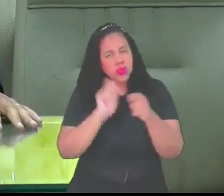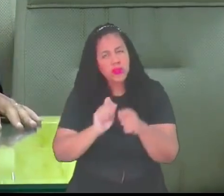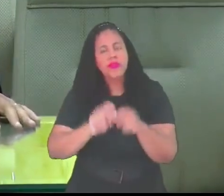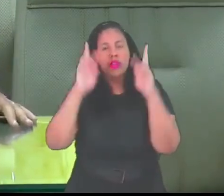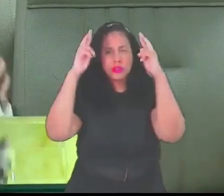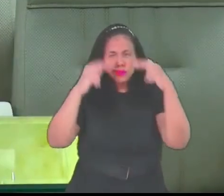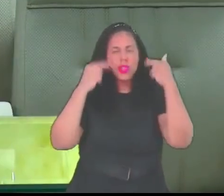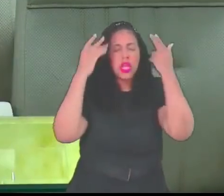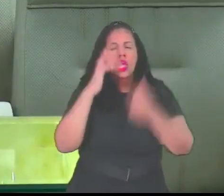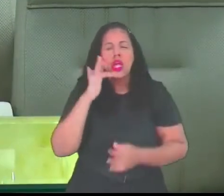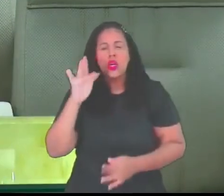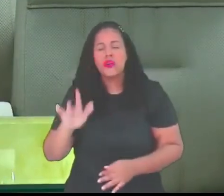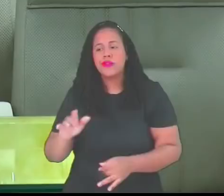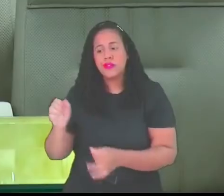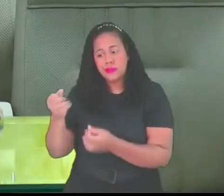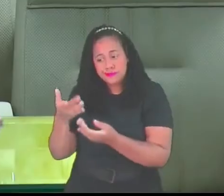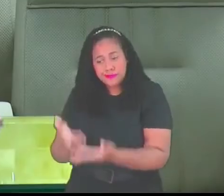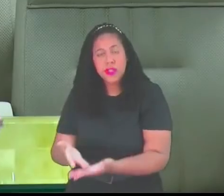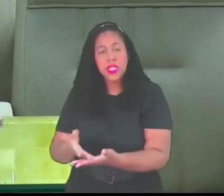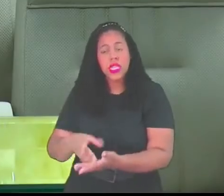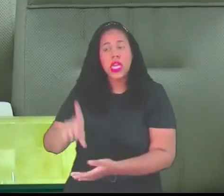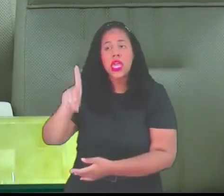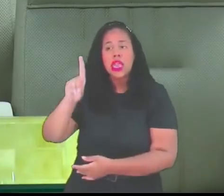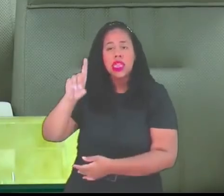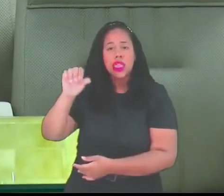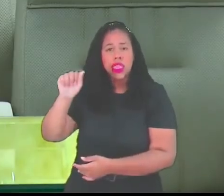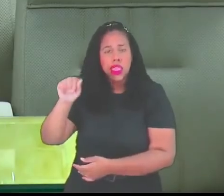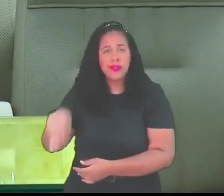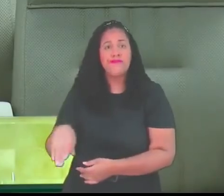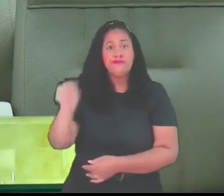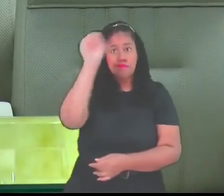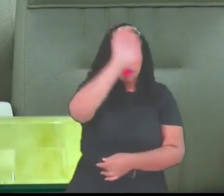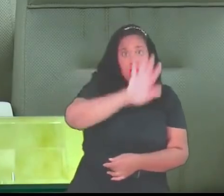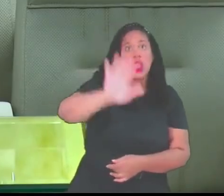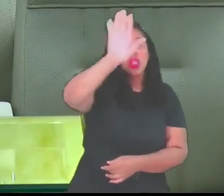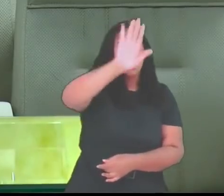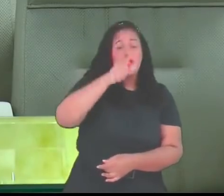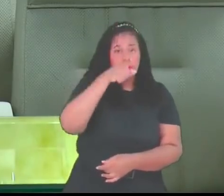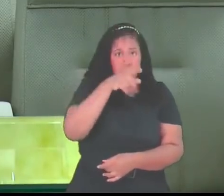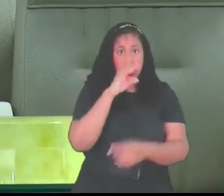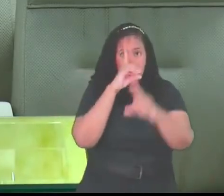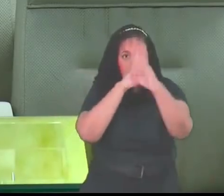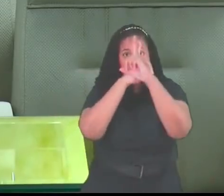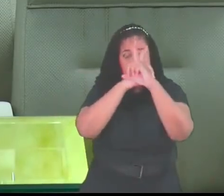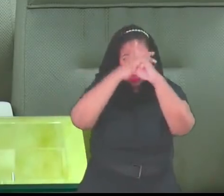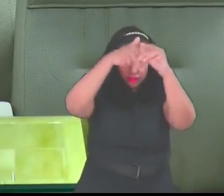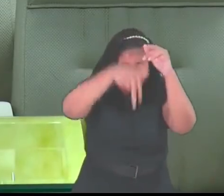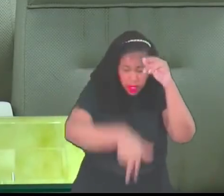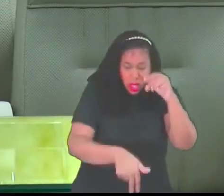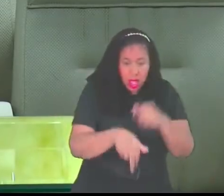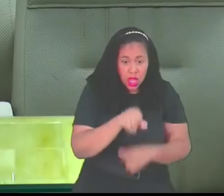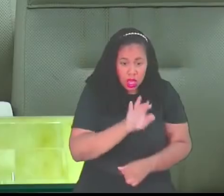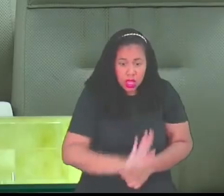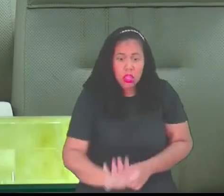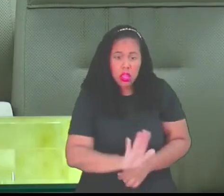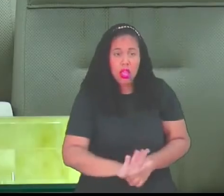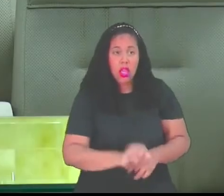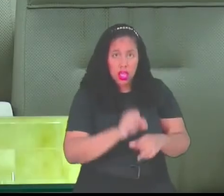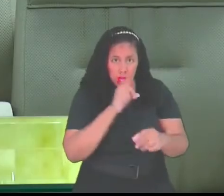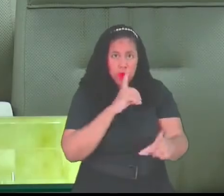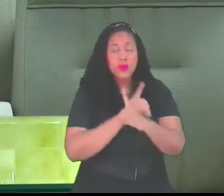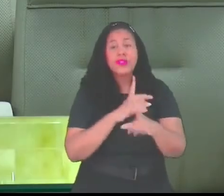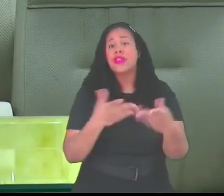Norte, sul, as duas extremidades. Se você for para o norte, você encontra. Se descer para o sul, você encontra. Então, vocês